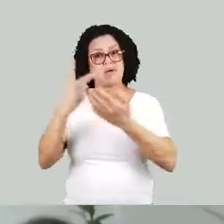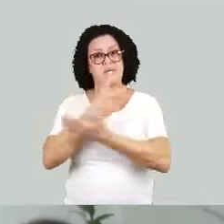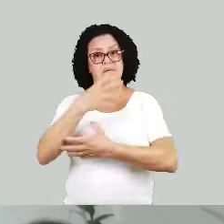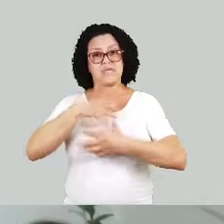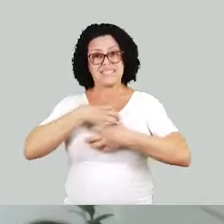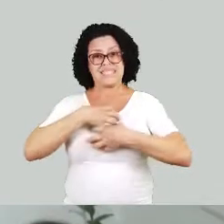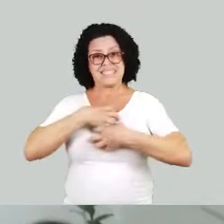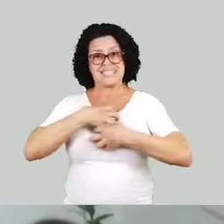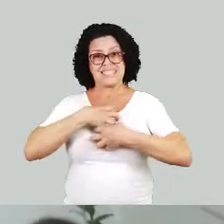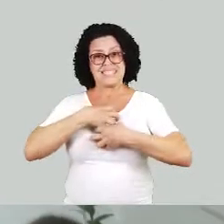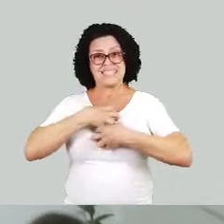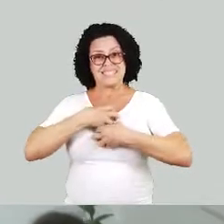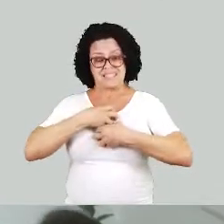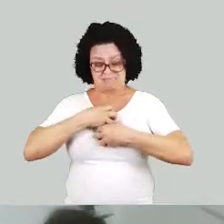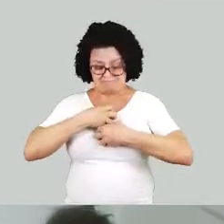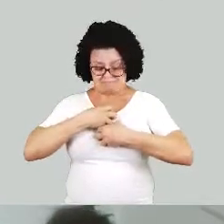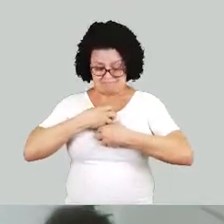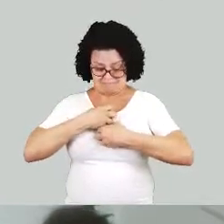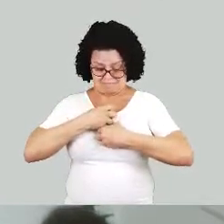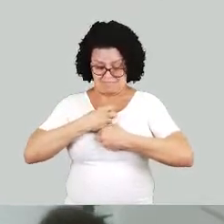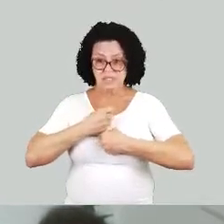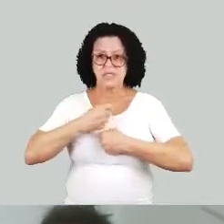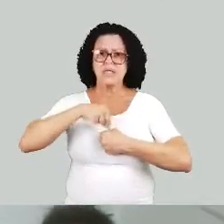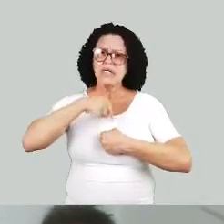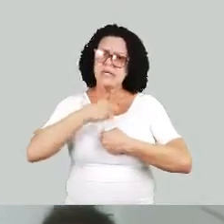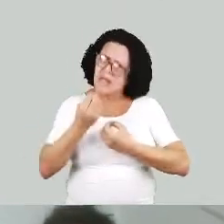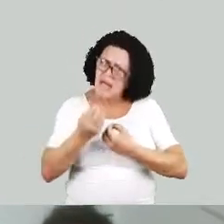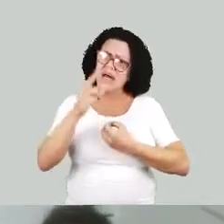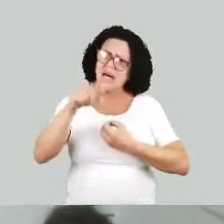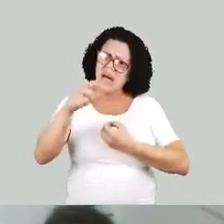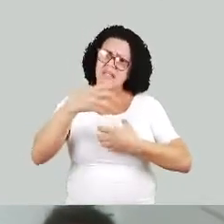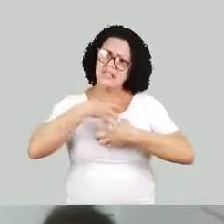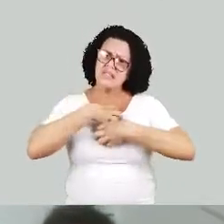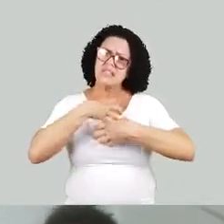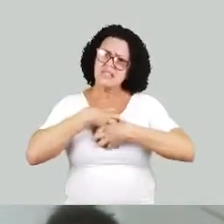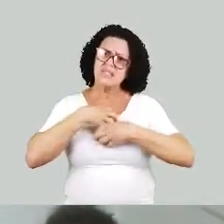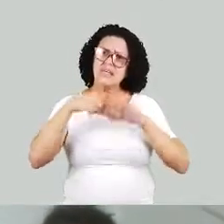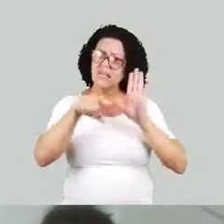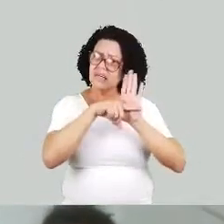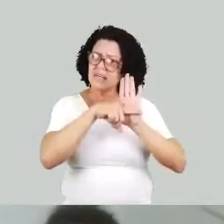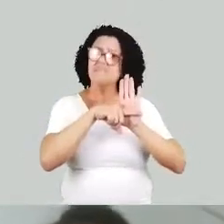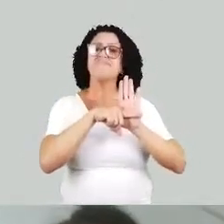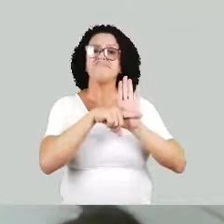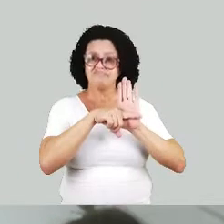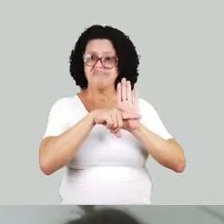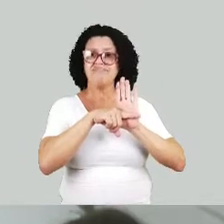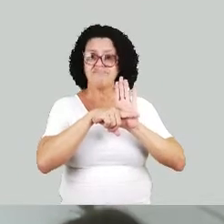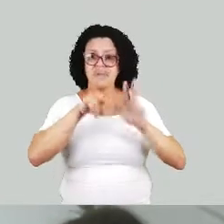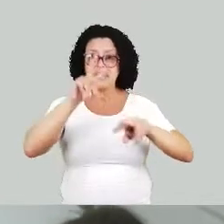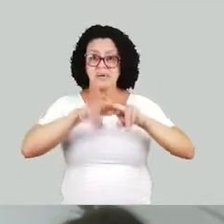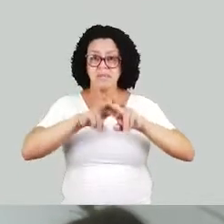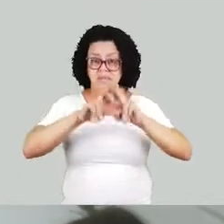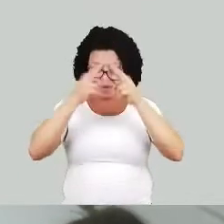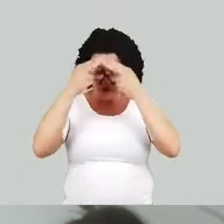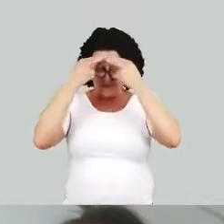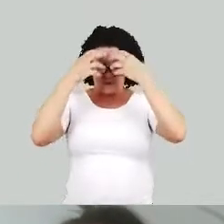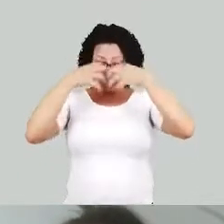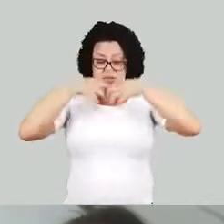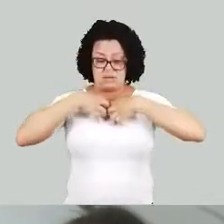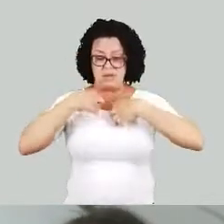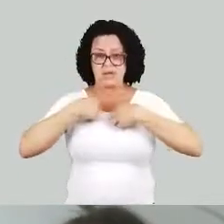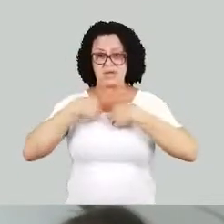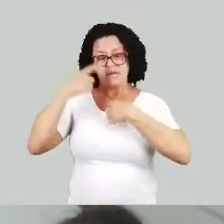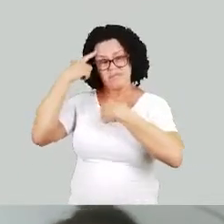Uma mágoa. E a mágoa nada mais é do que isso, são sentimentos negativos aprisionados dentro do